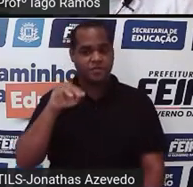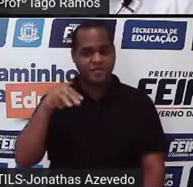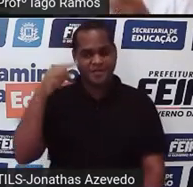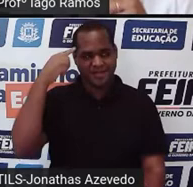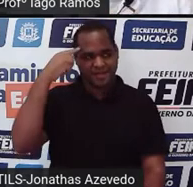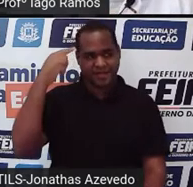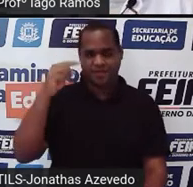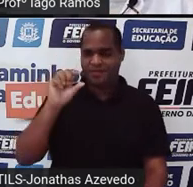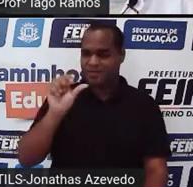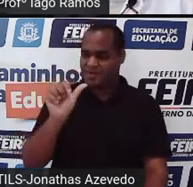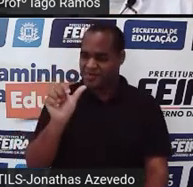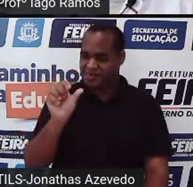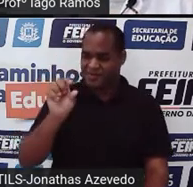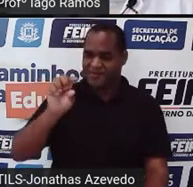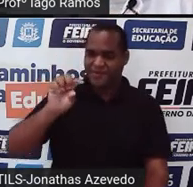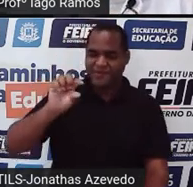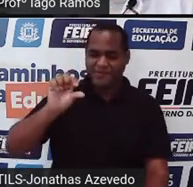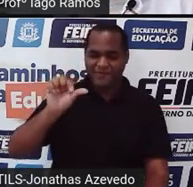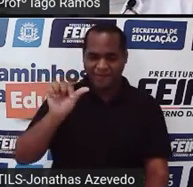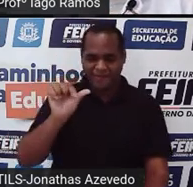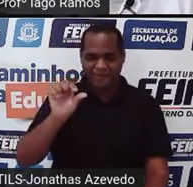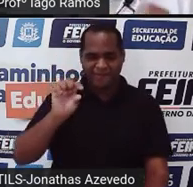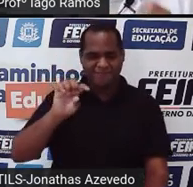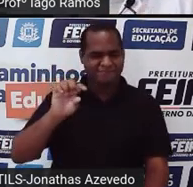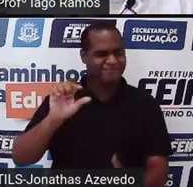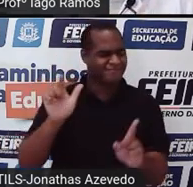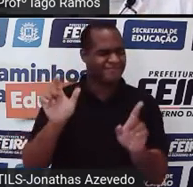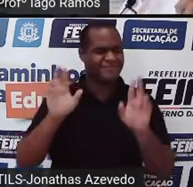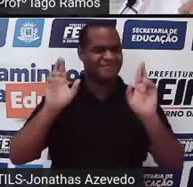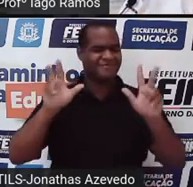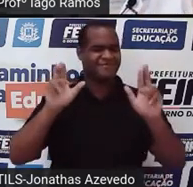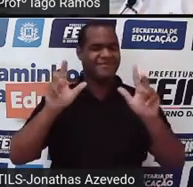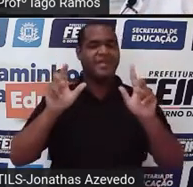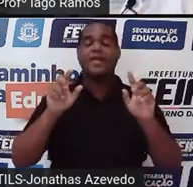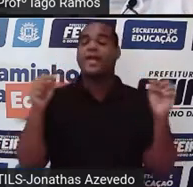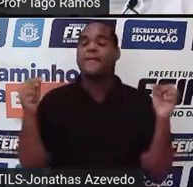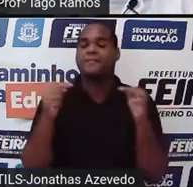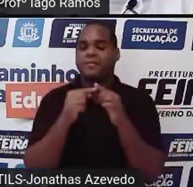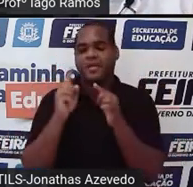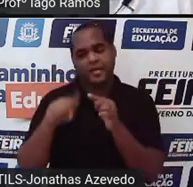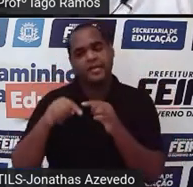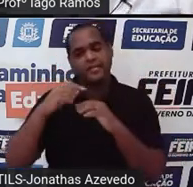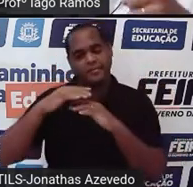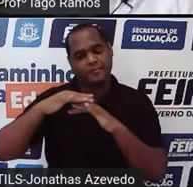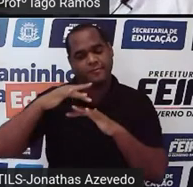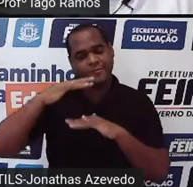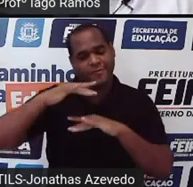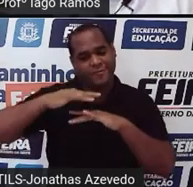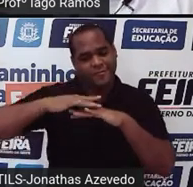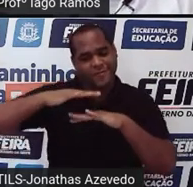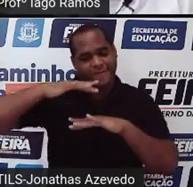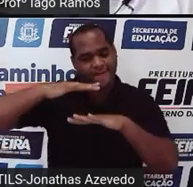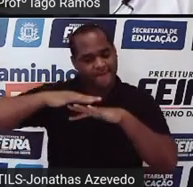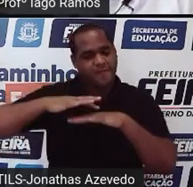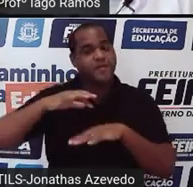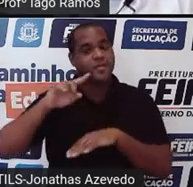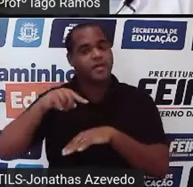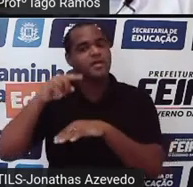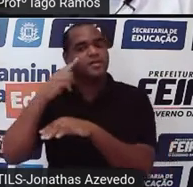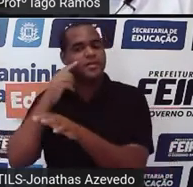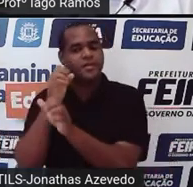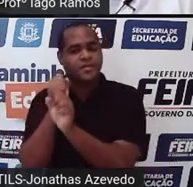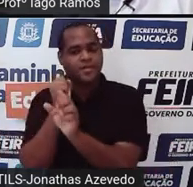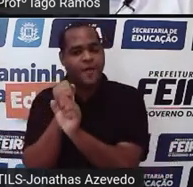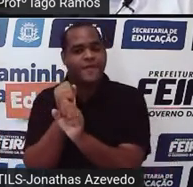não é de aumentar ou abaixar o som certo volume aqui é uma medida essa medida